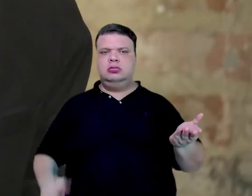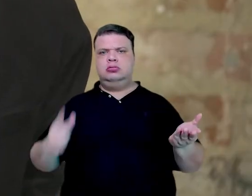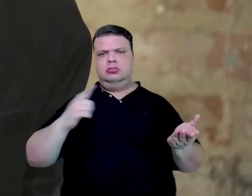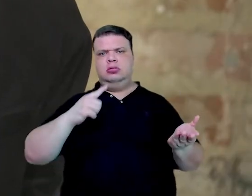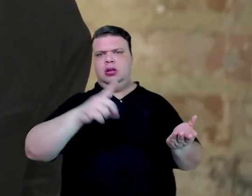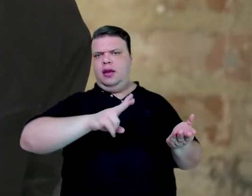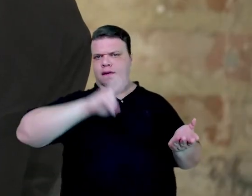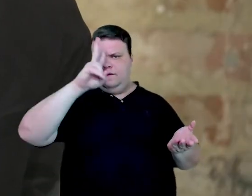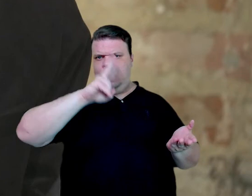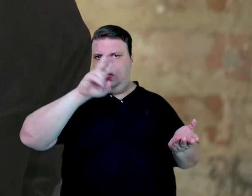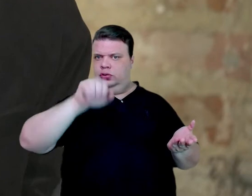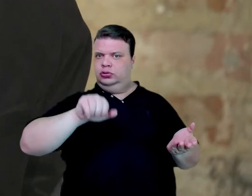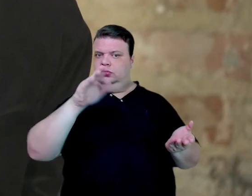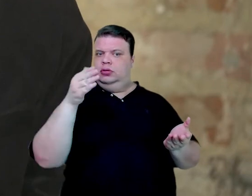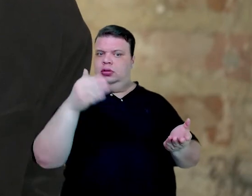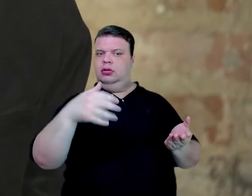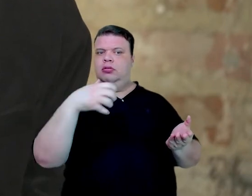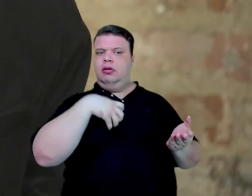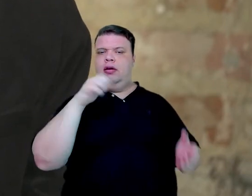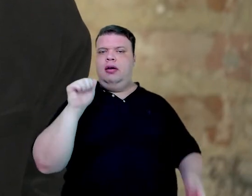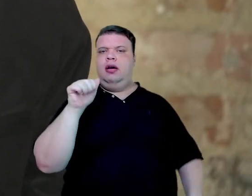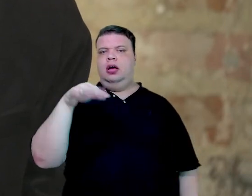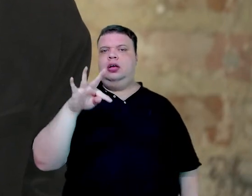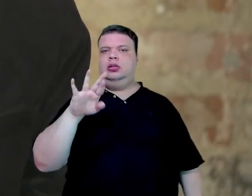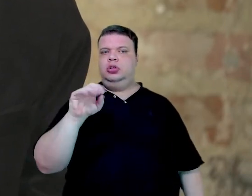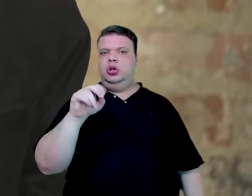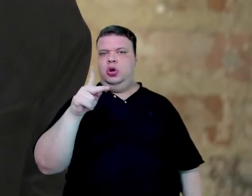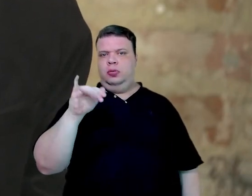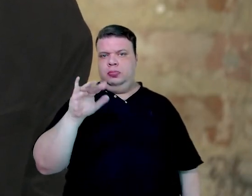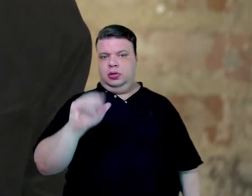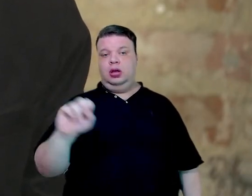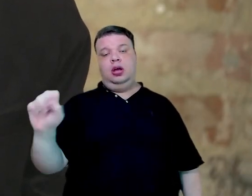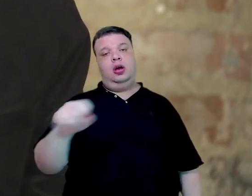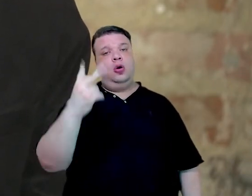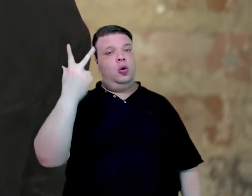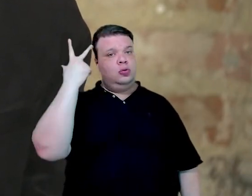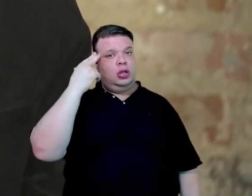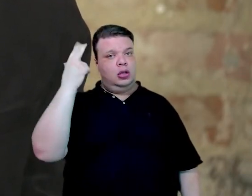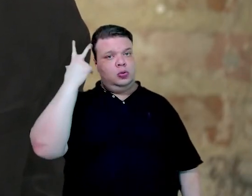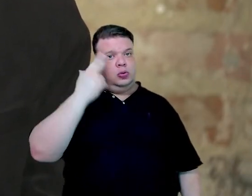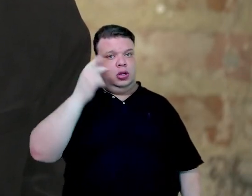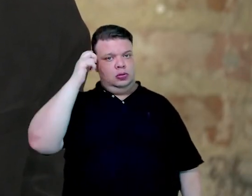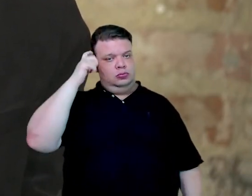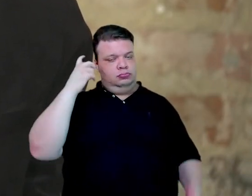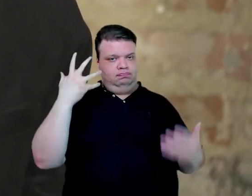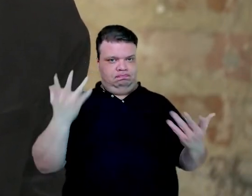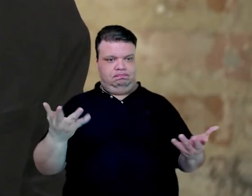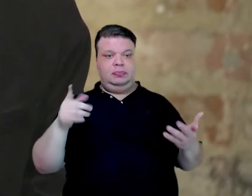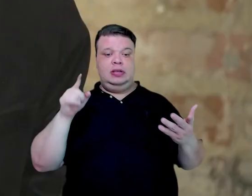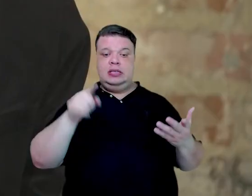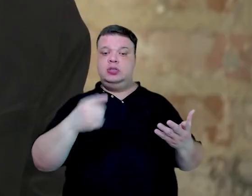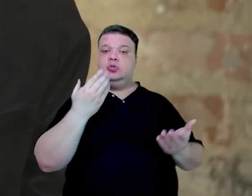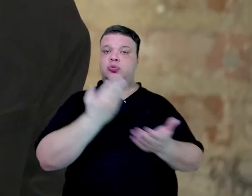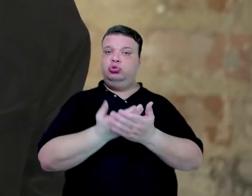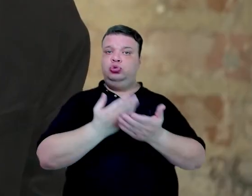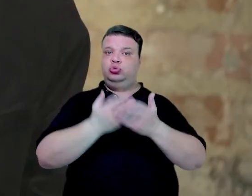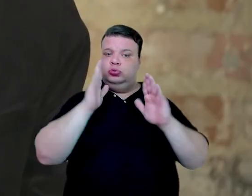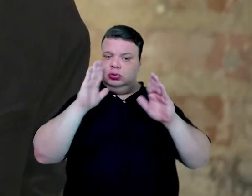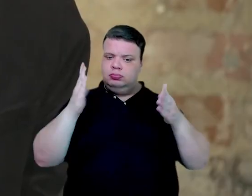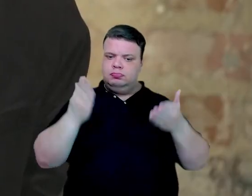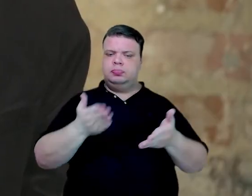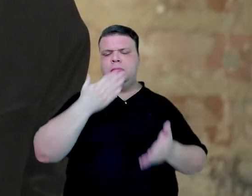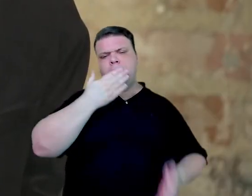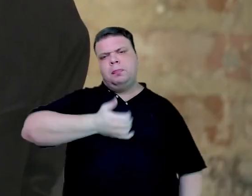de forma natural, né? É isso que a gente tem que estudar cada vez melhor para que,